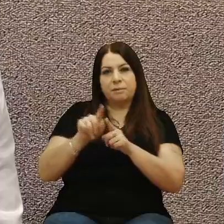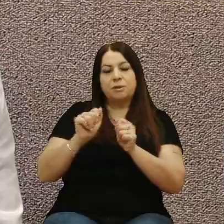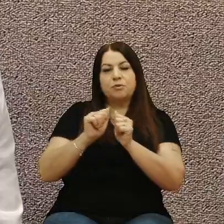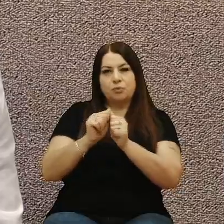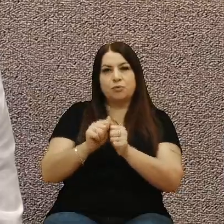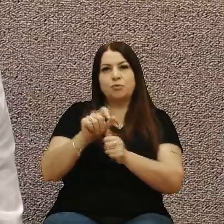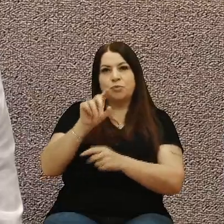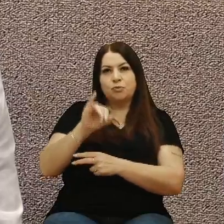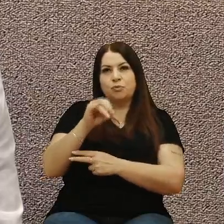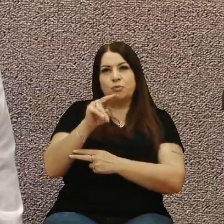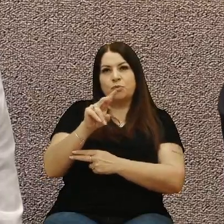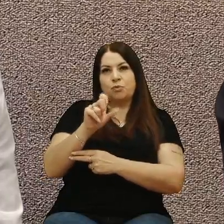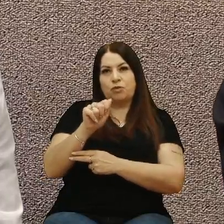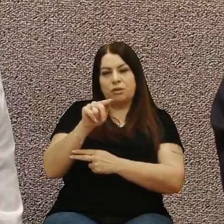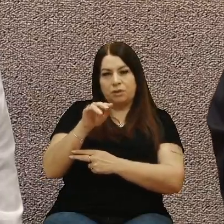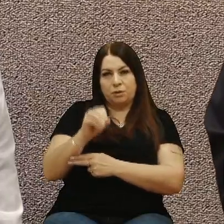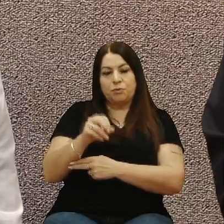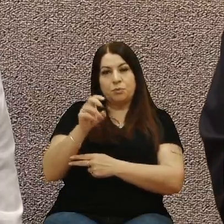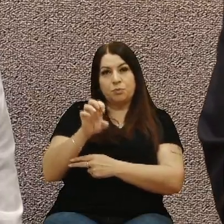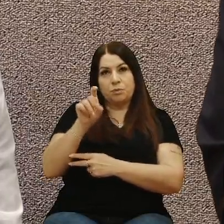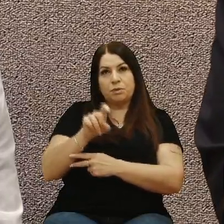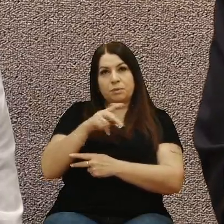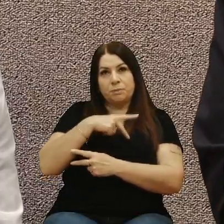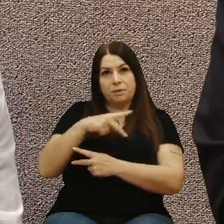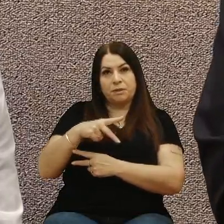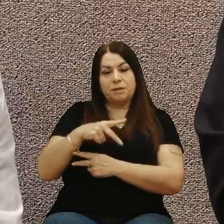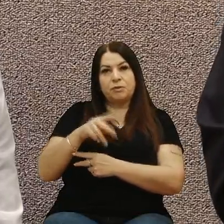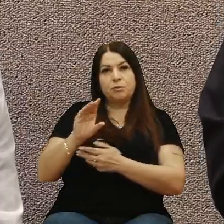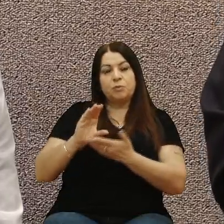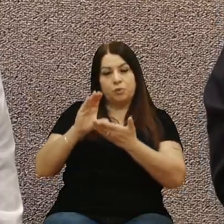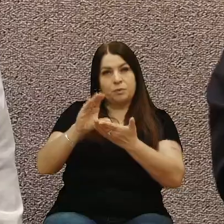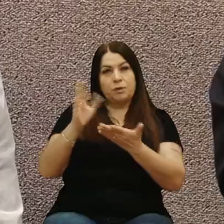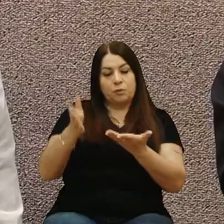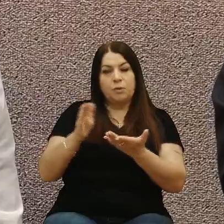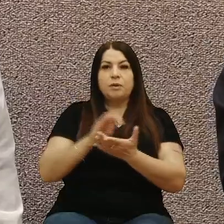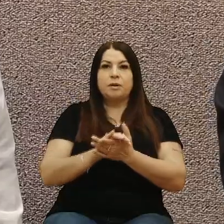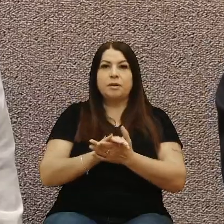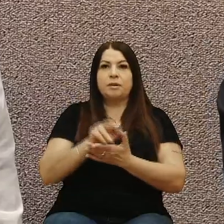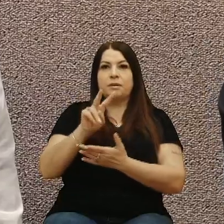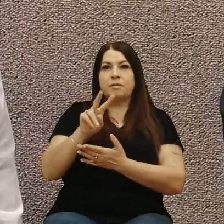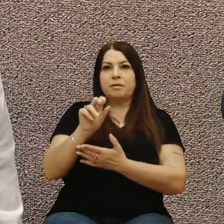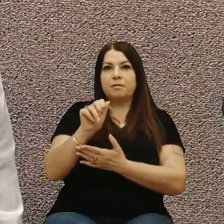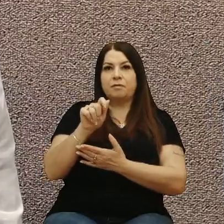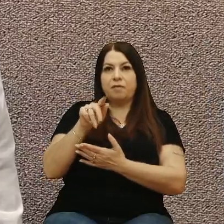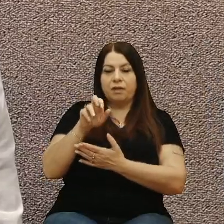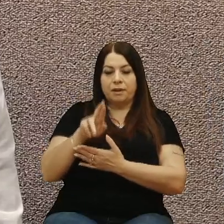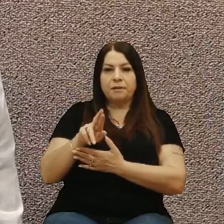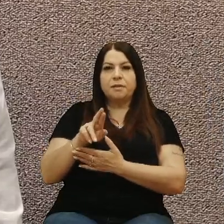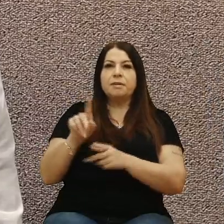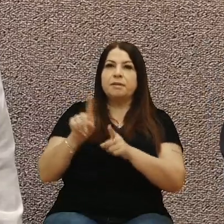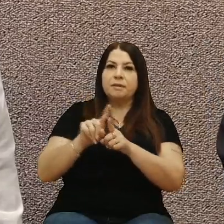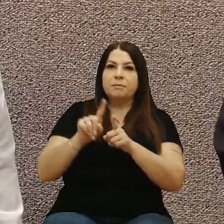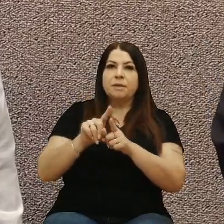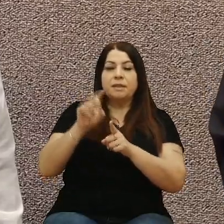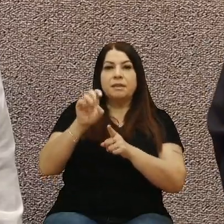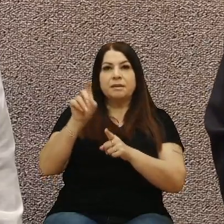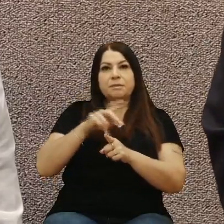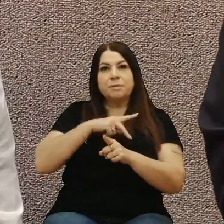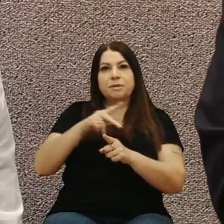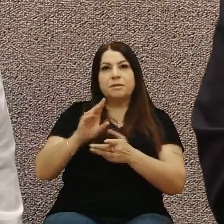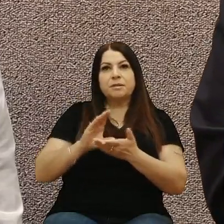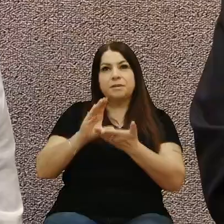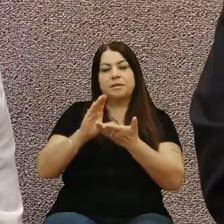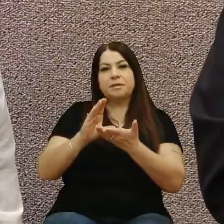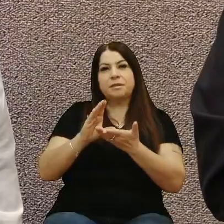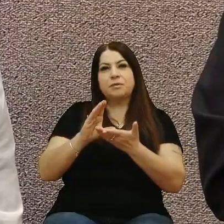o Juliano, o ex-presidente e agora presidente do Conselho, o Wagner Stefan, e também a ex-presidente do Conselho, a